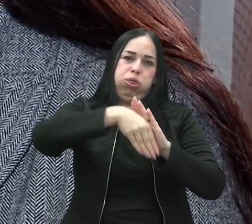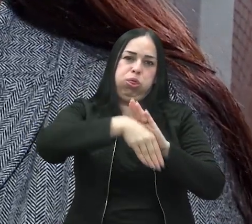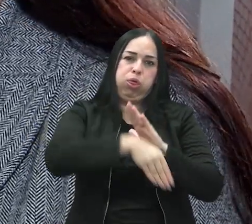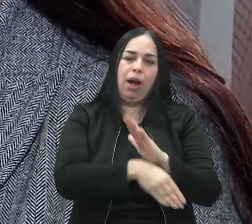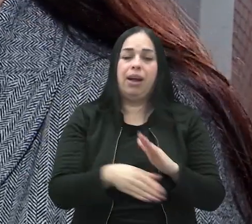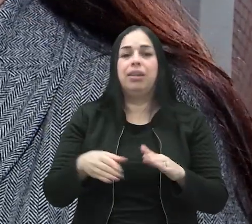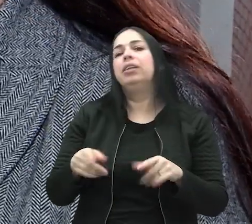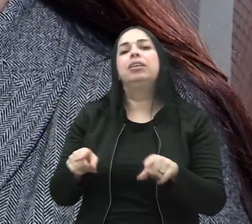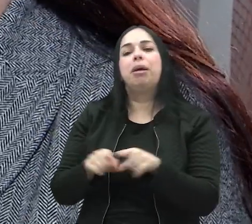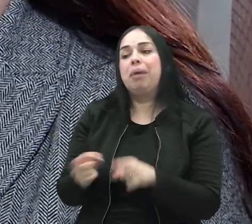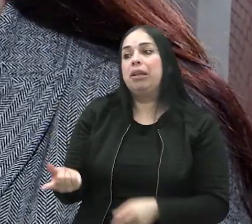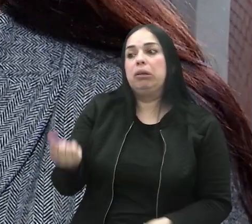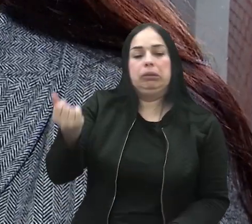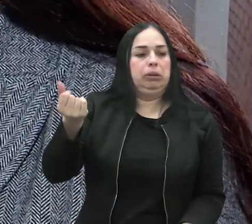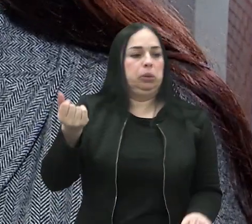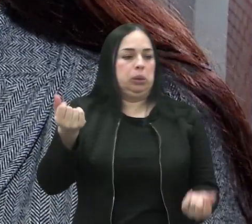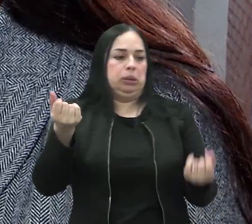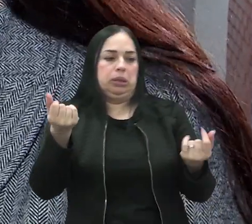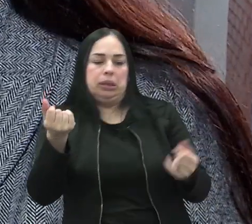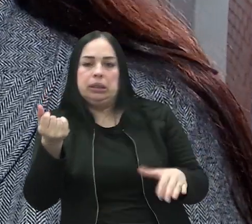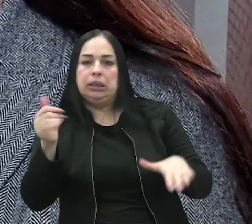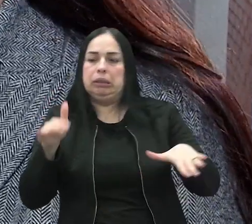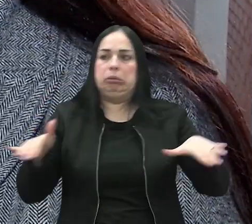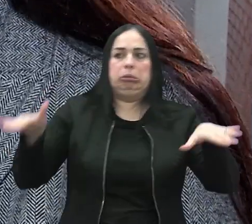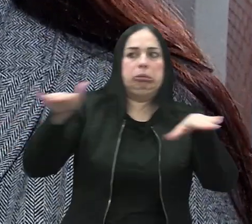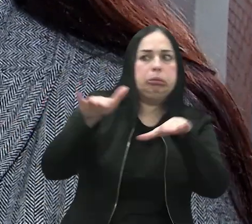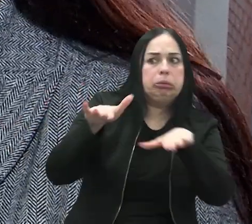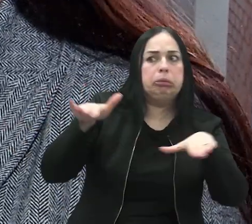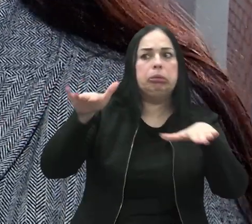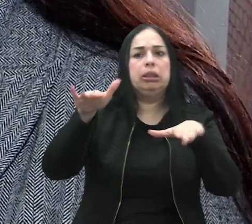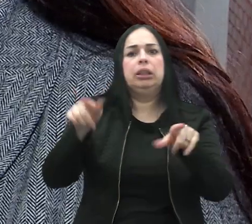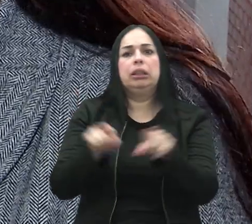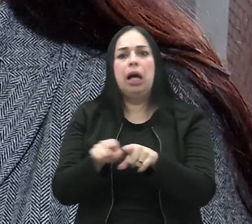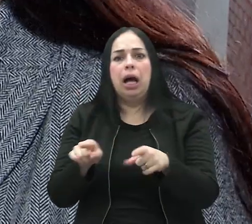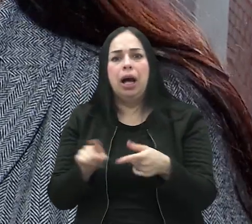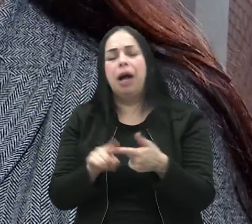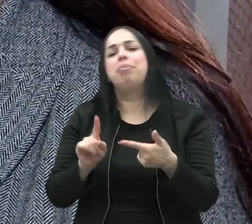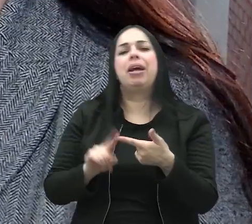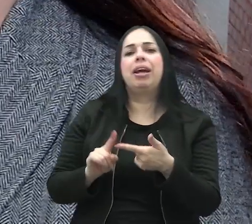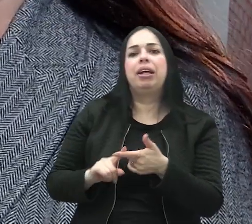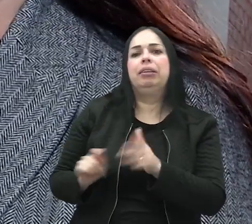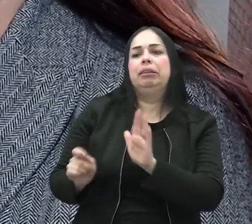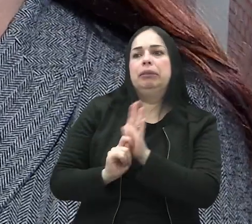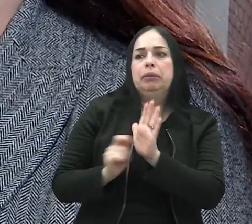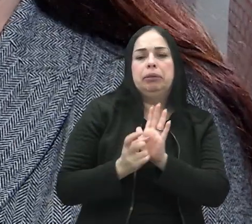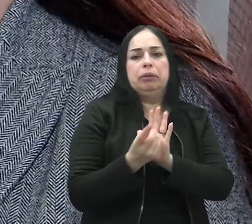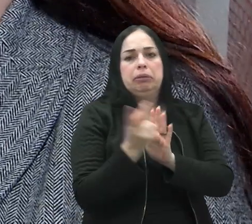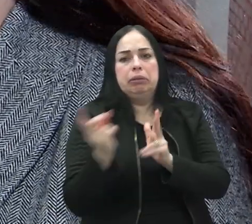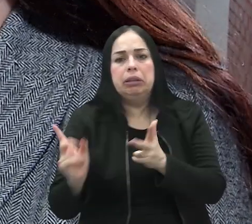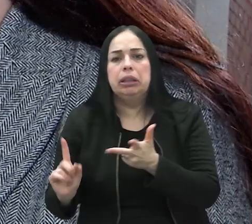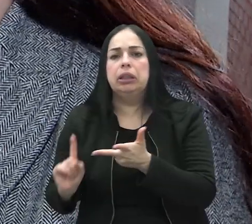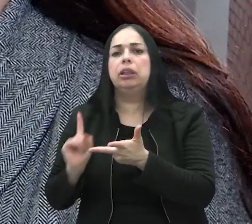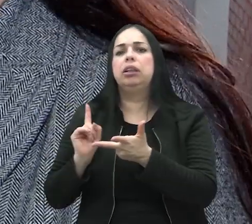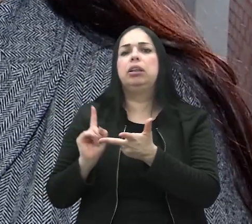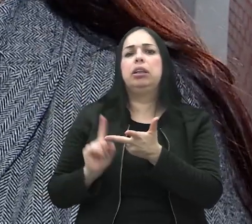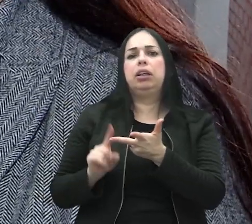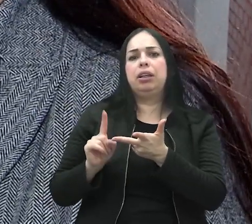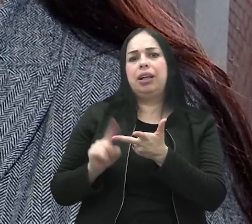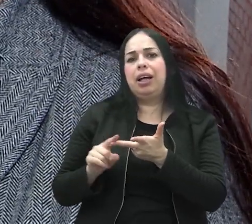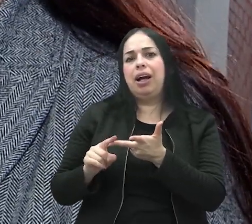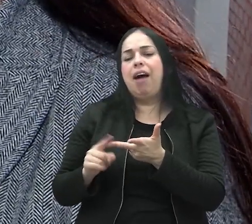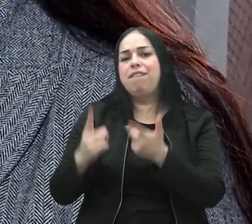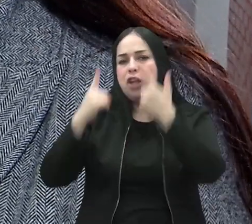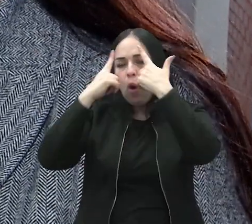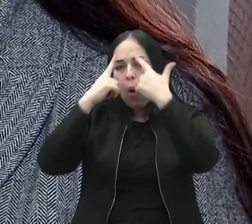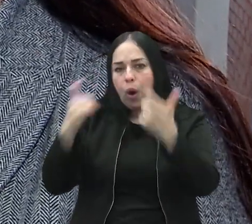do estudante, o aumento da desigualdade social, o aumento dos índices de violência, atividades ilícitas